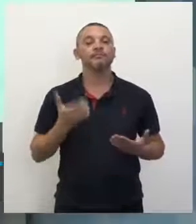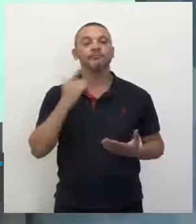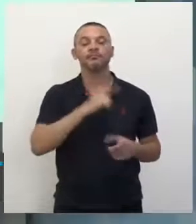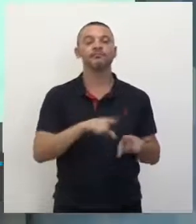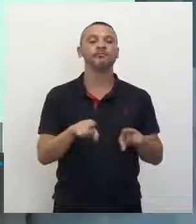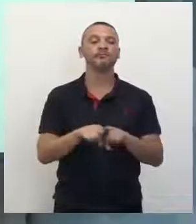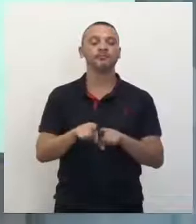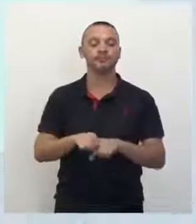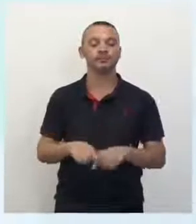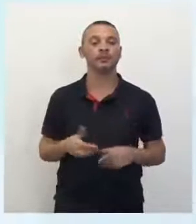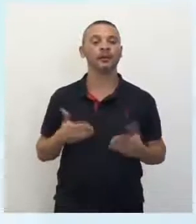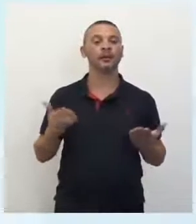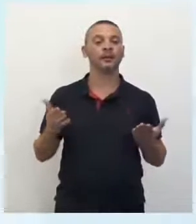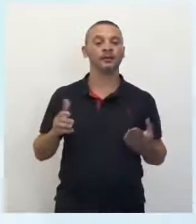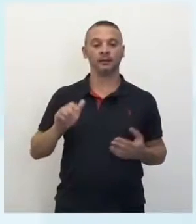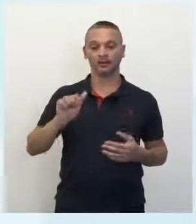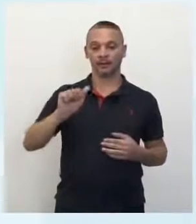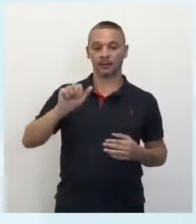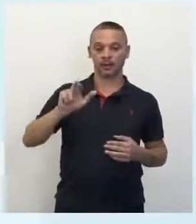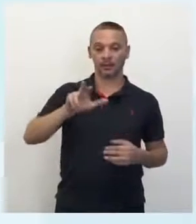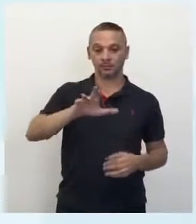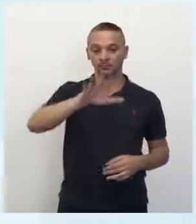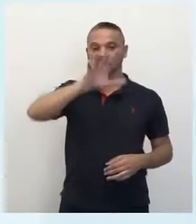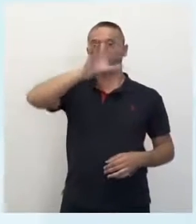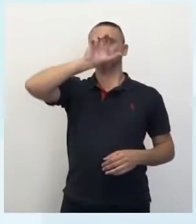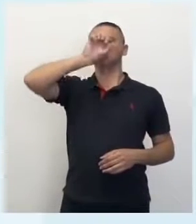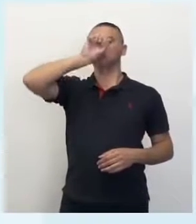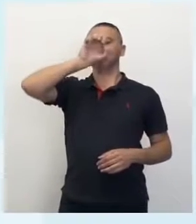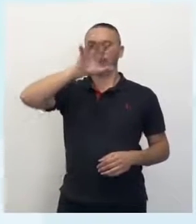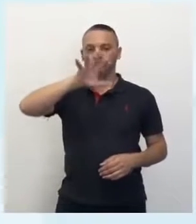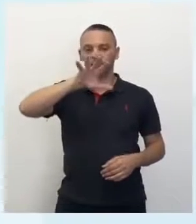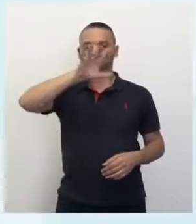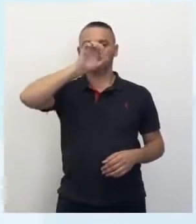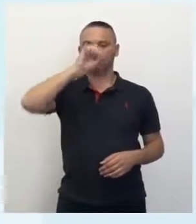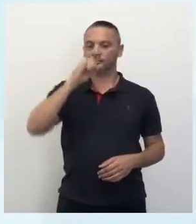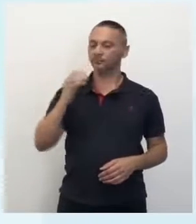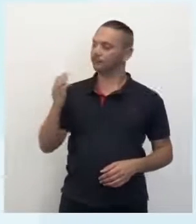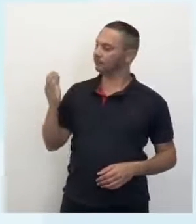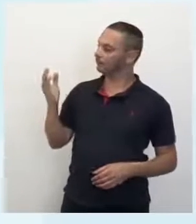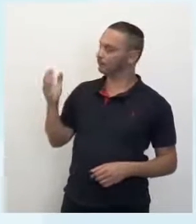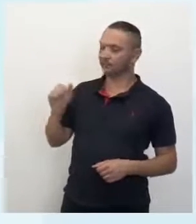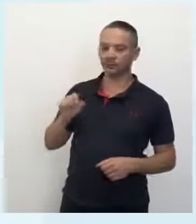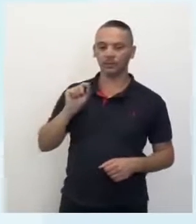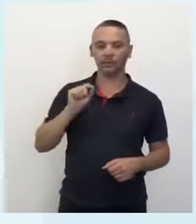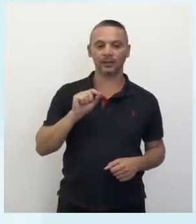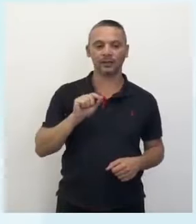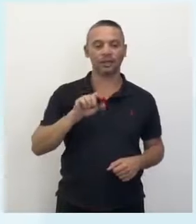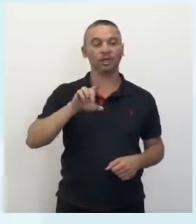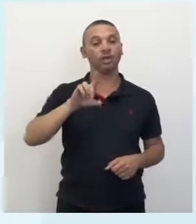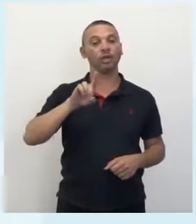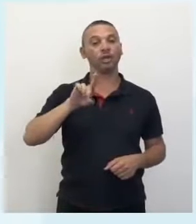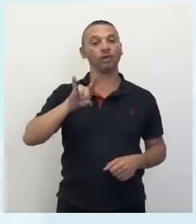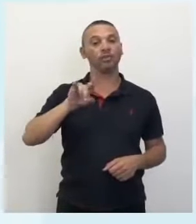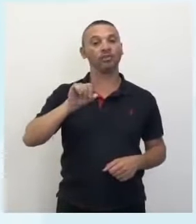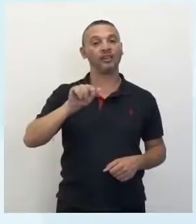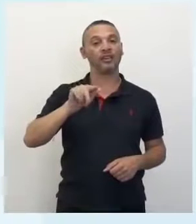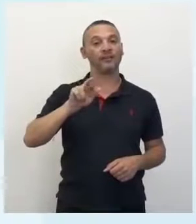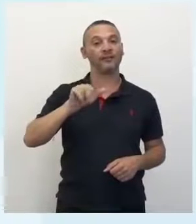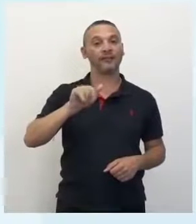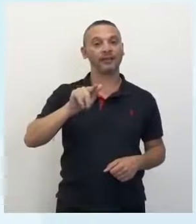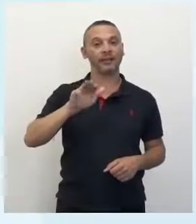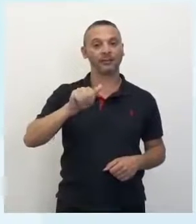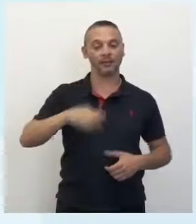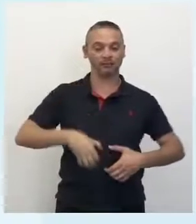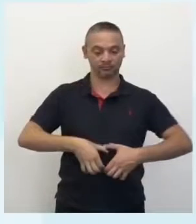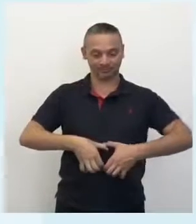aí, mas para o ar entrar, né, ele tem uma forcinha aí desse cara aí, que é o diafragma, tá? Que é um músculo que a gente tem aí,